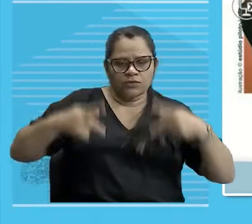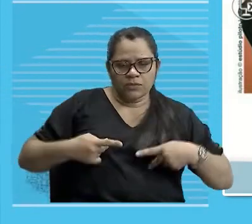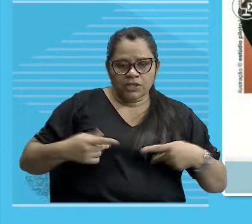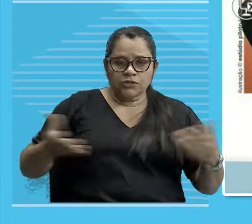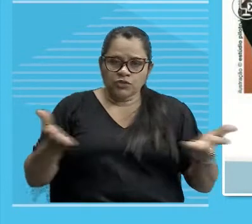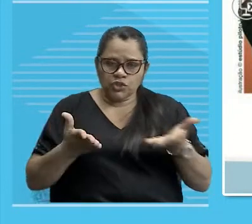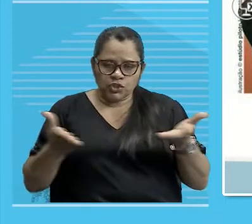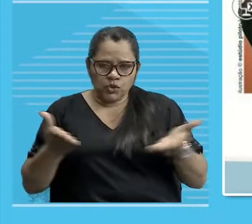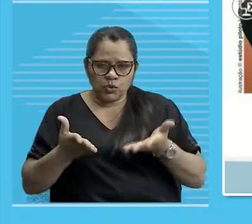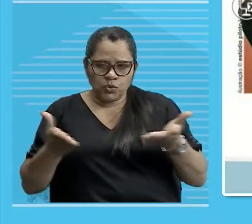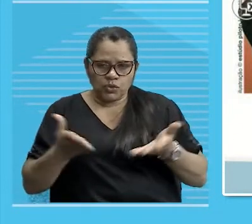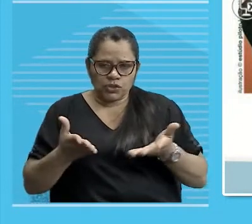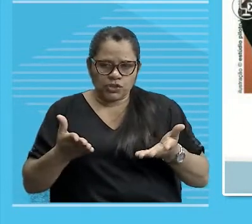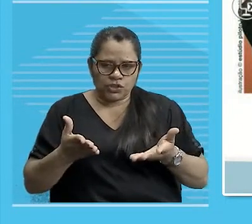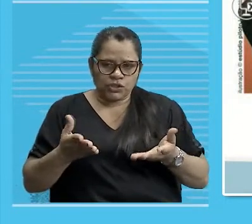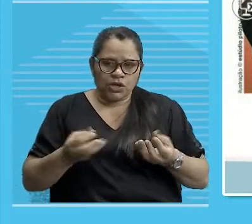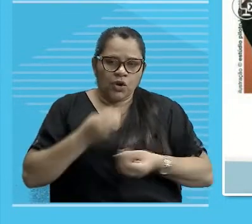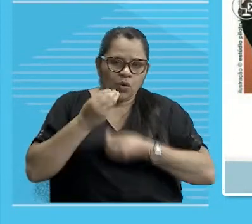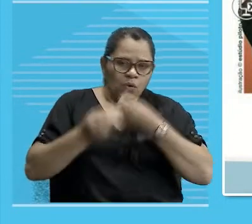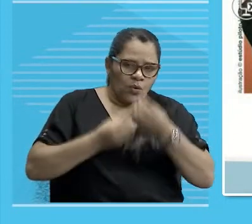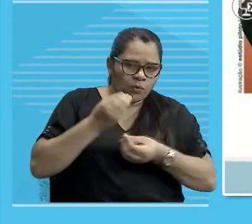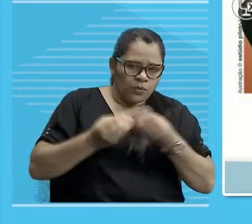atuais,